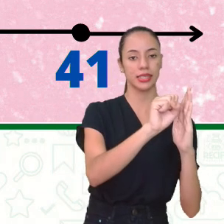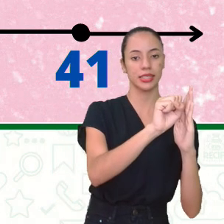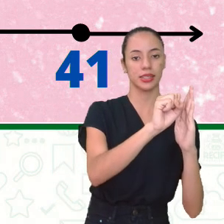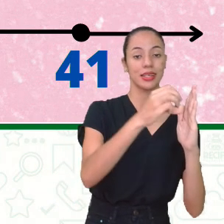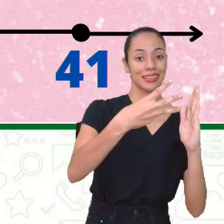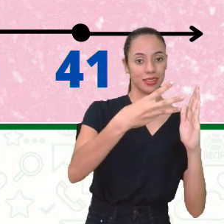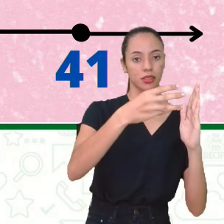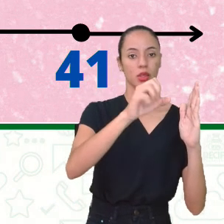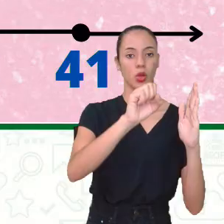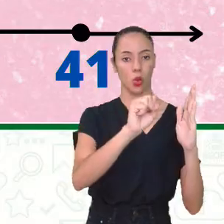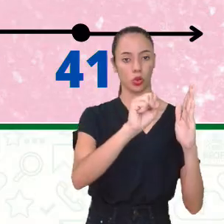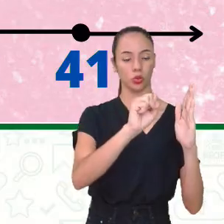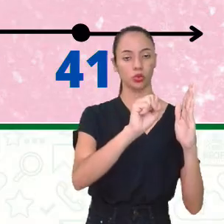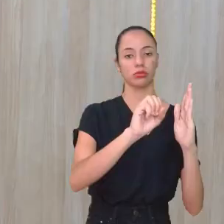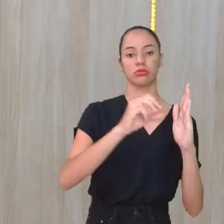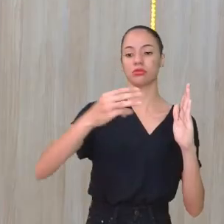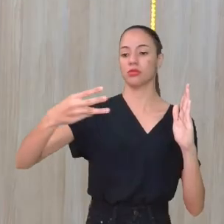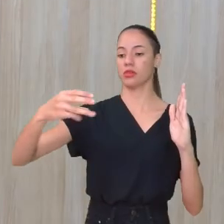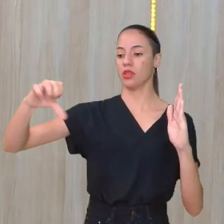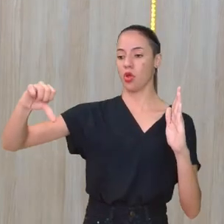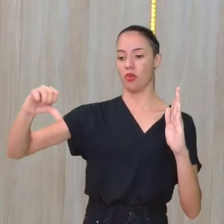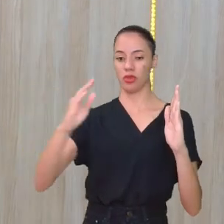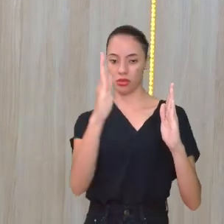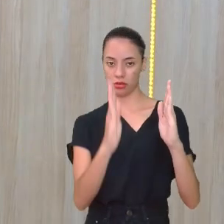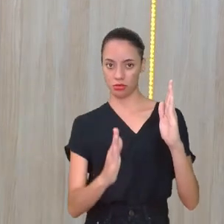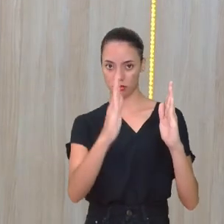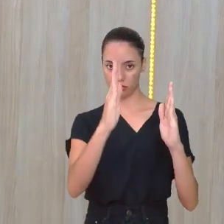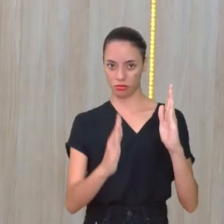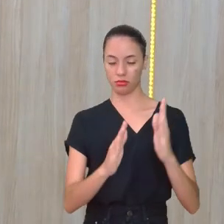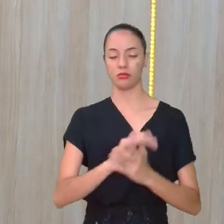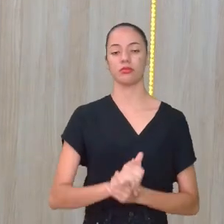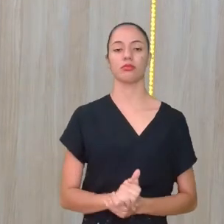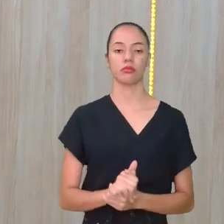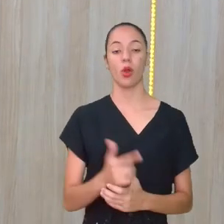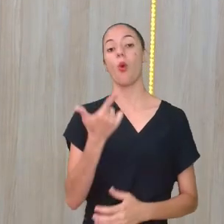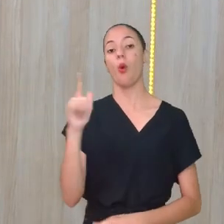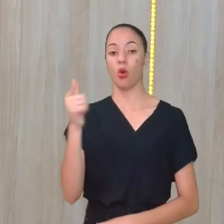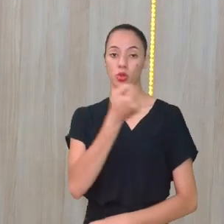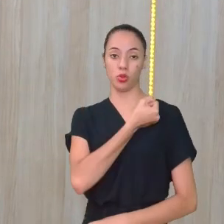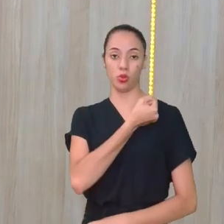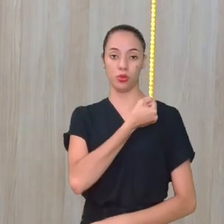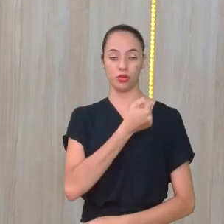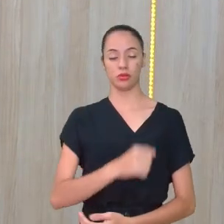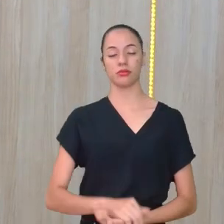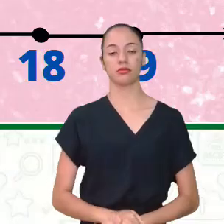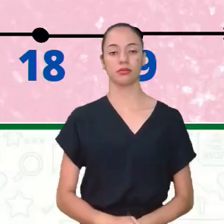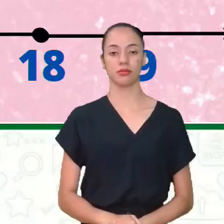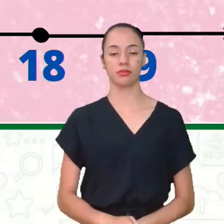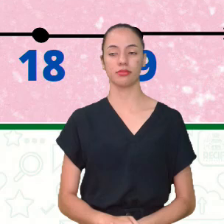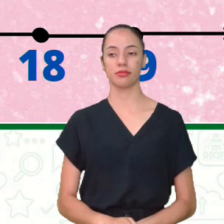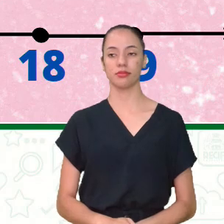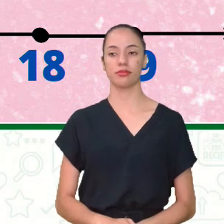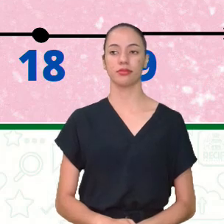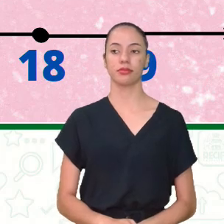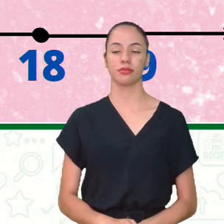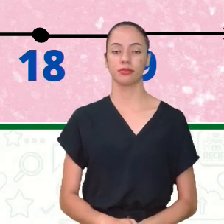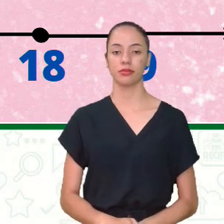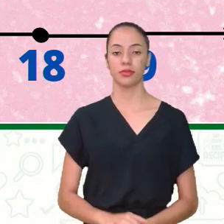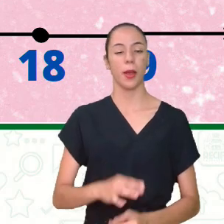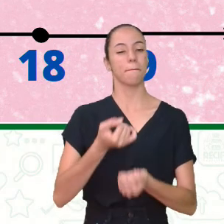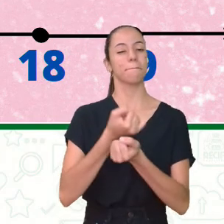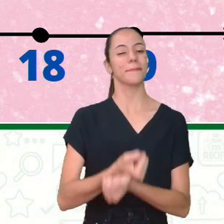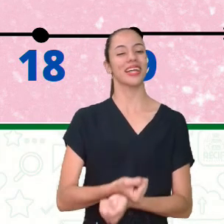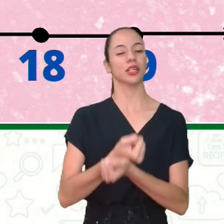39. Certo? Depois eu tenho o outro valor que é, o outro número, que é o peso